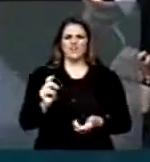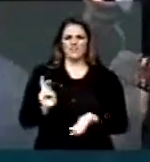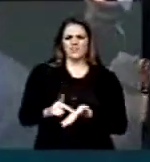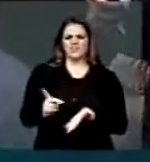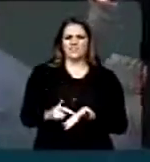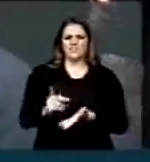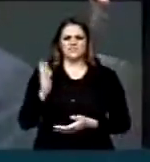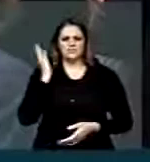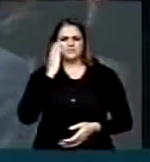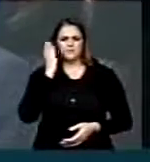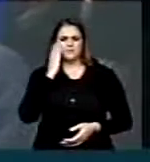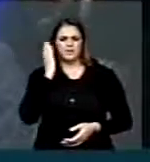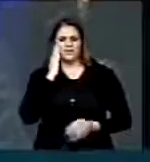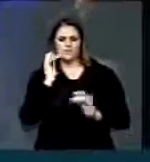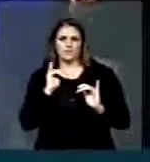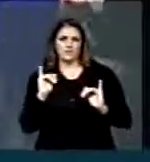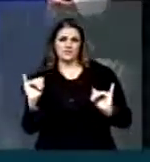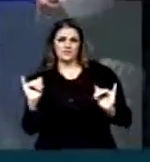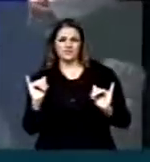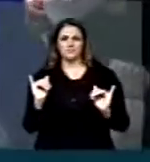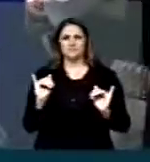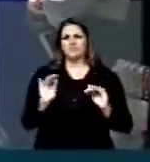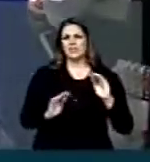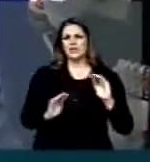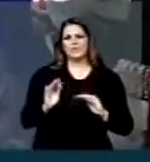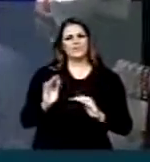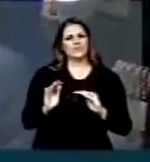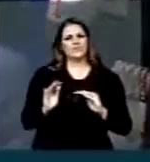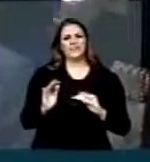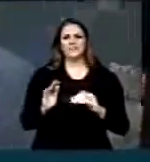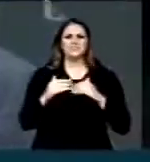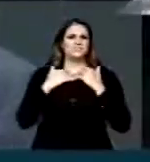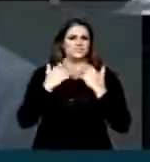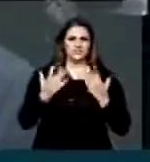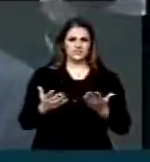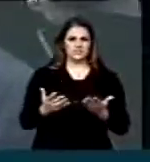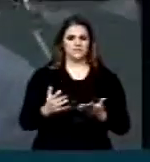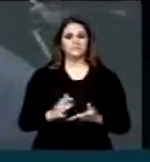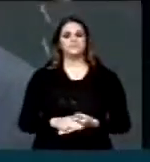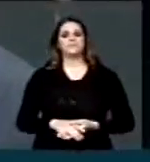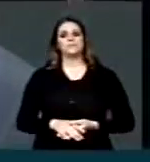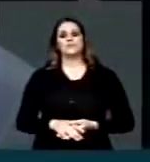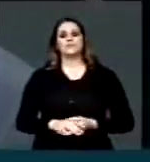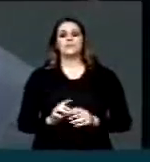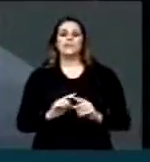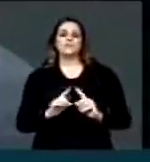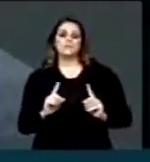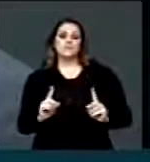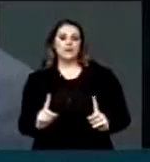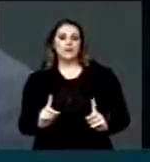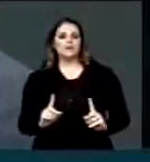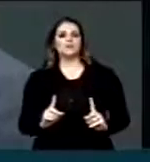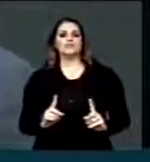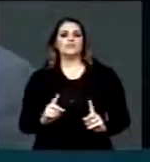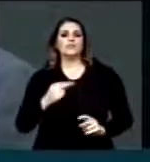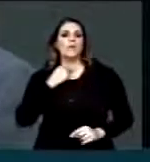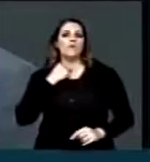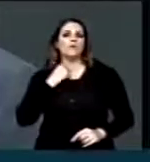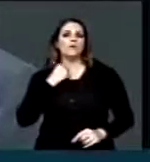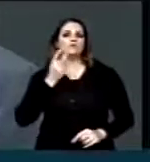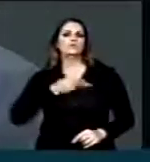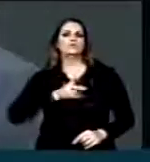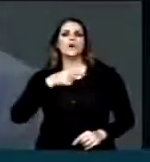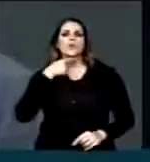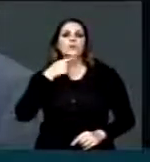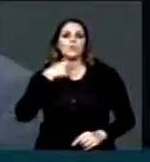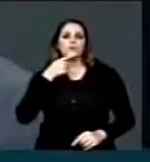verdade elementos, dados que frutifiquem aqui. Mas nós não poderíamos deixar a seguinte dúvida, e nós